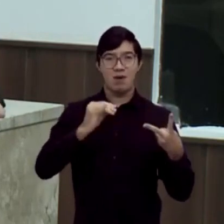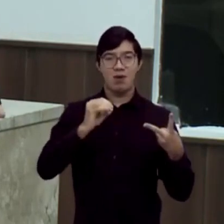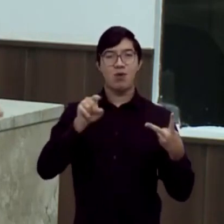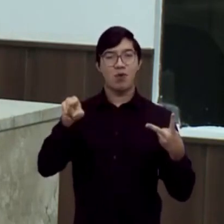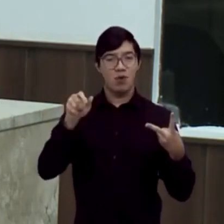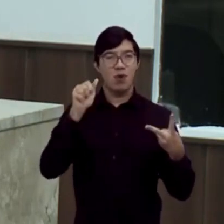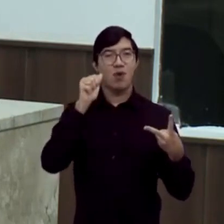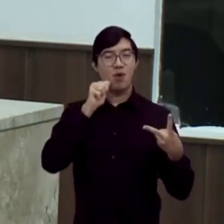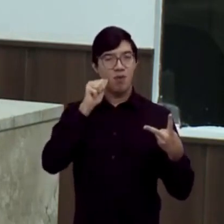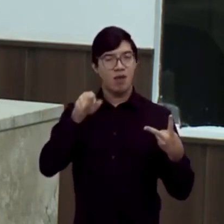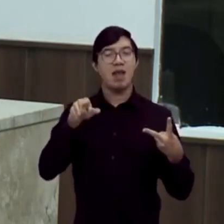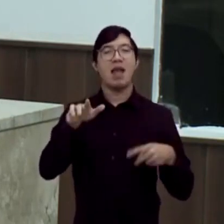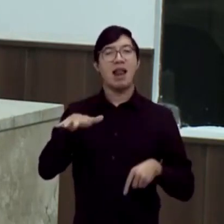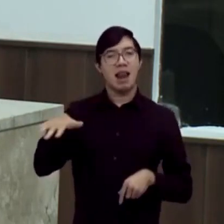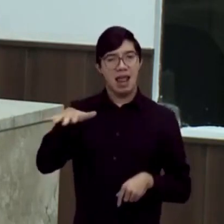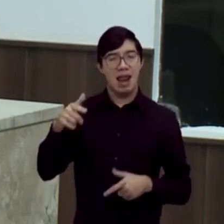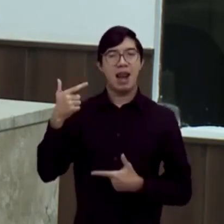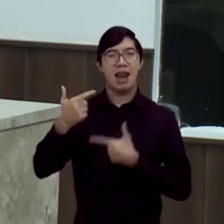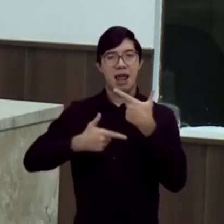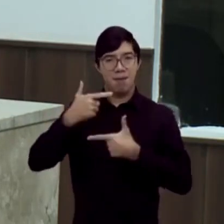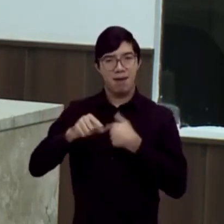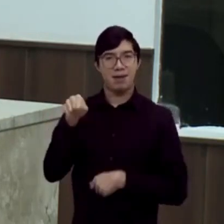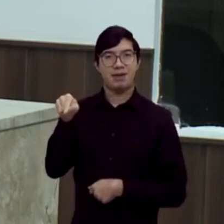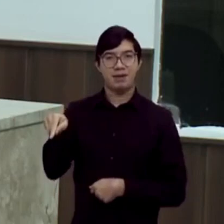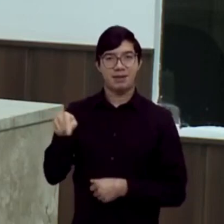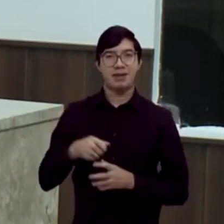social na região ali de